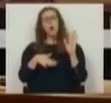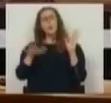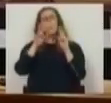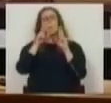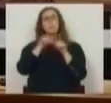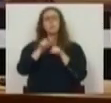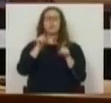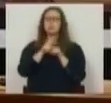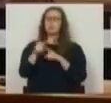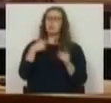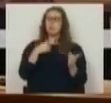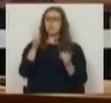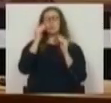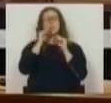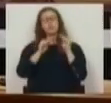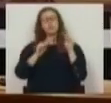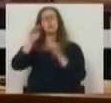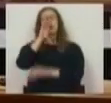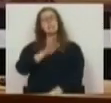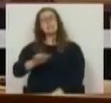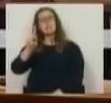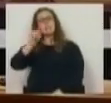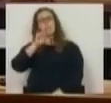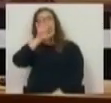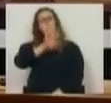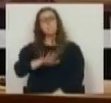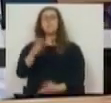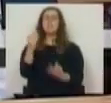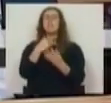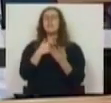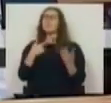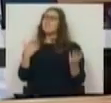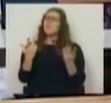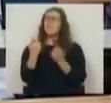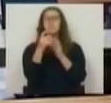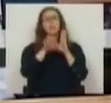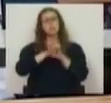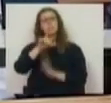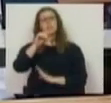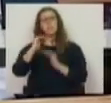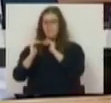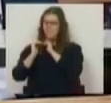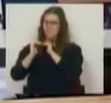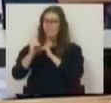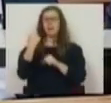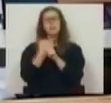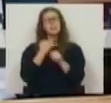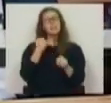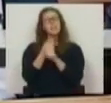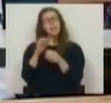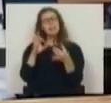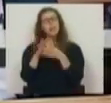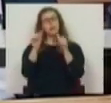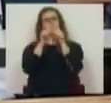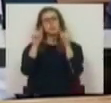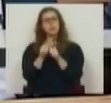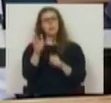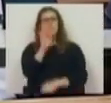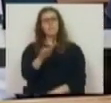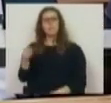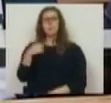ciência e do país. É justamente o problema da precariedade e da estabilidade de emprego no sistema científico.